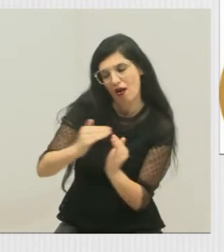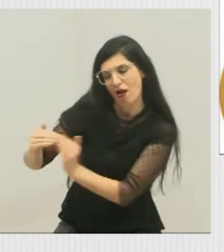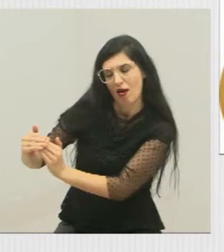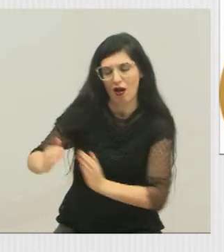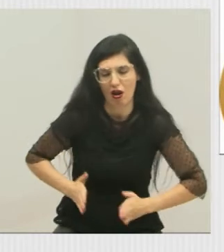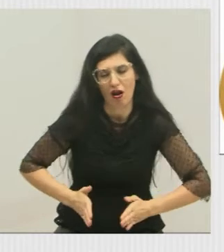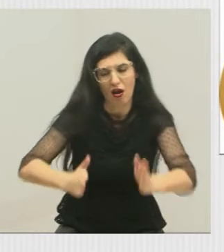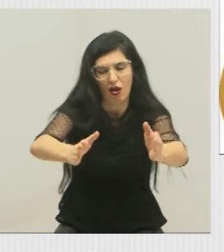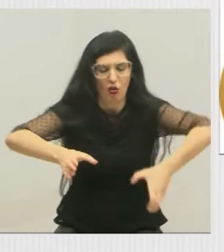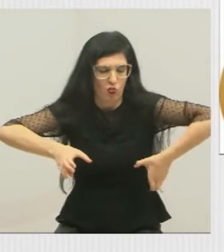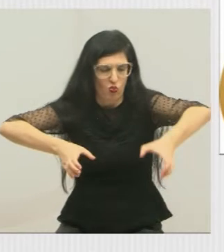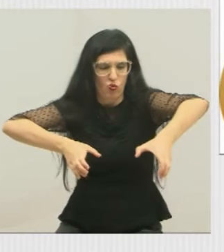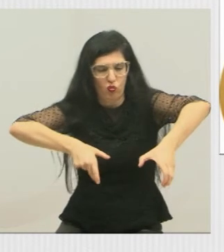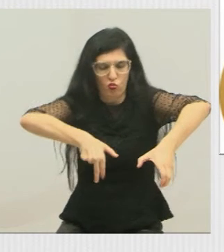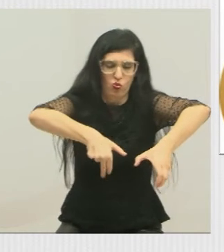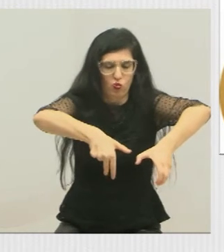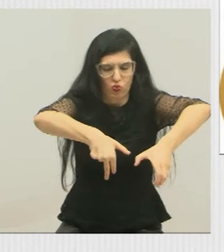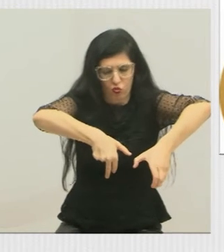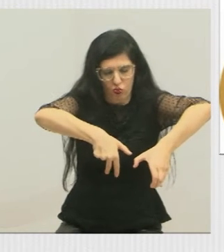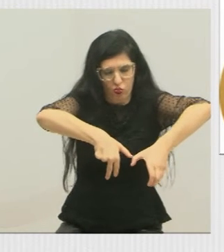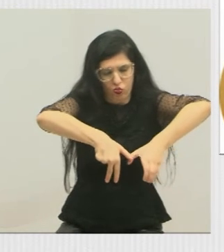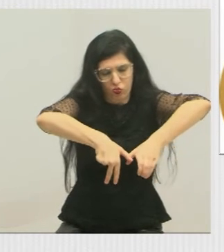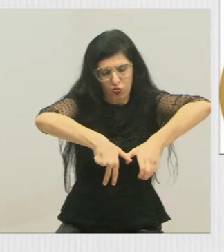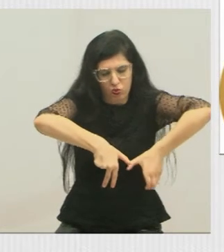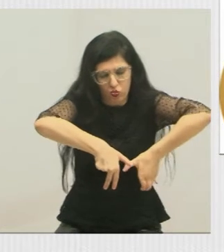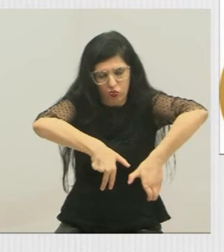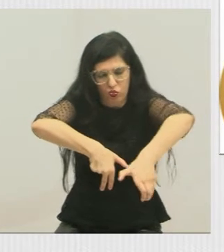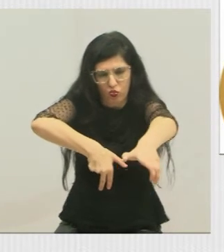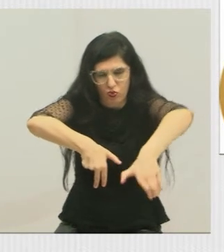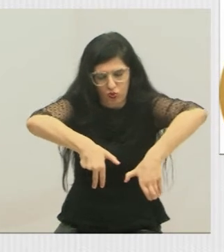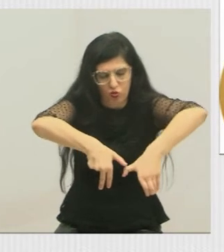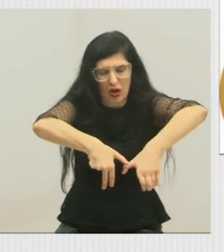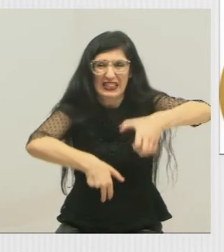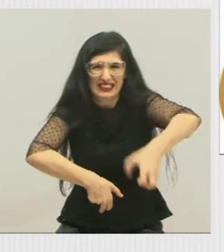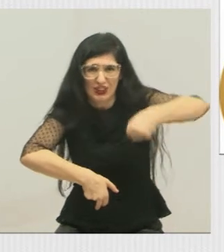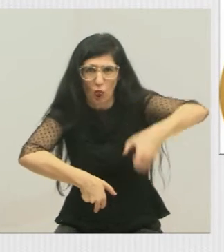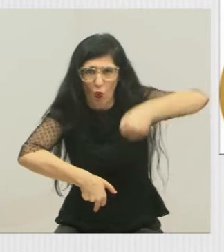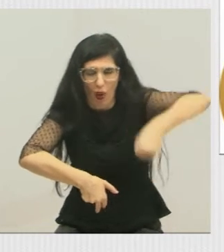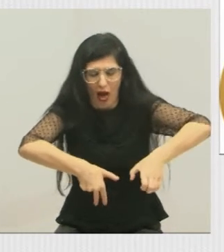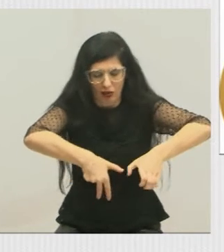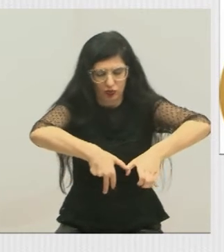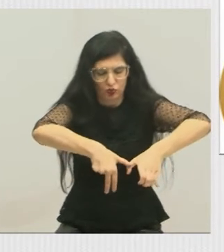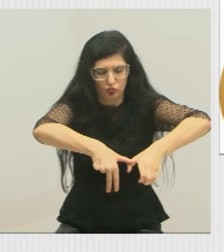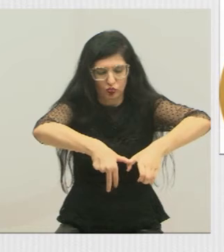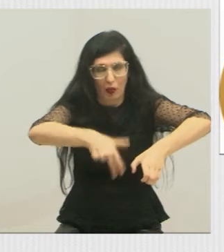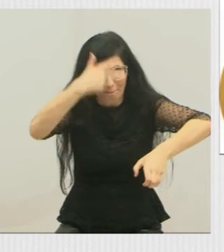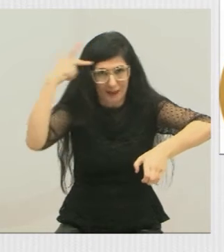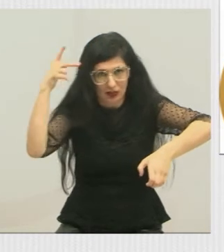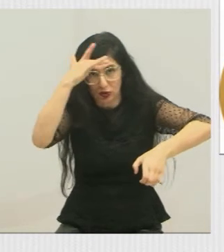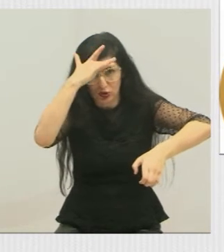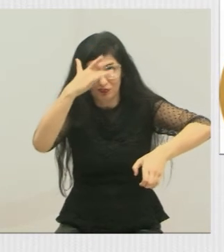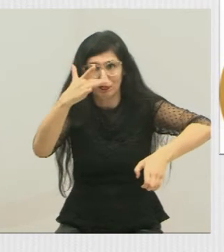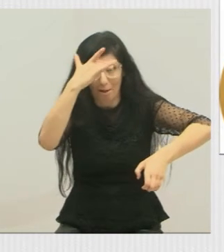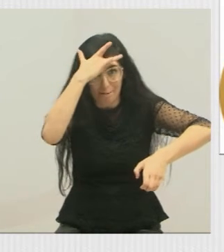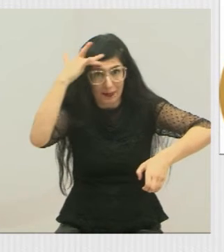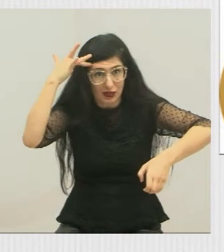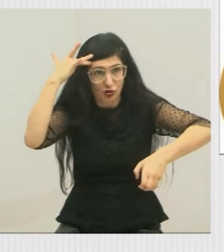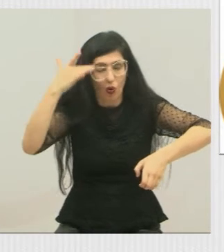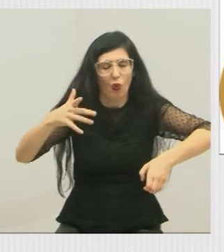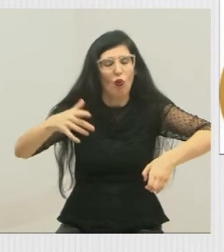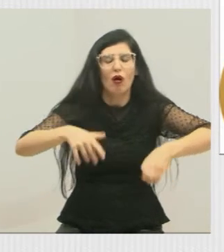Miosótis próximo G1 e também Capina na extensão da Rua dos